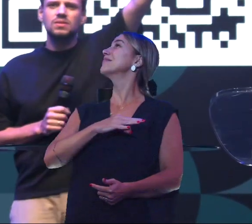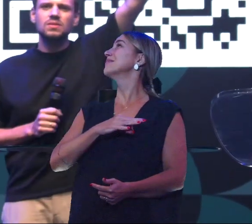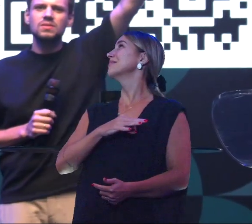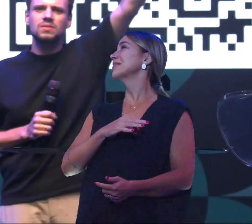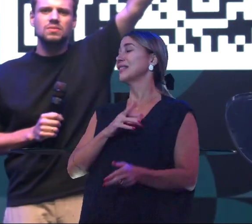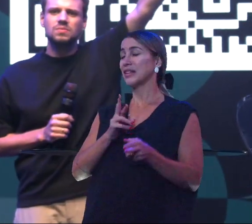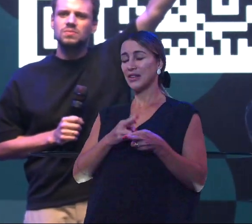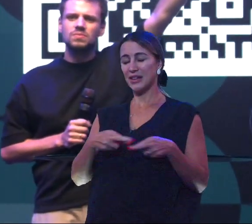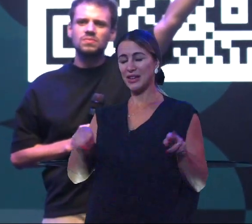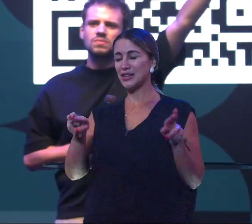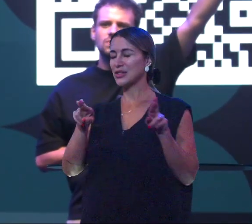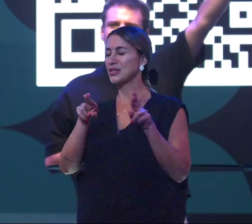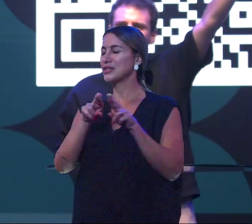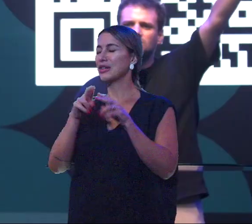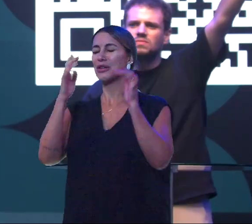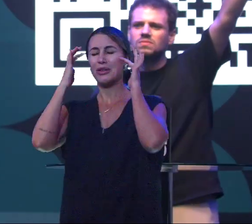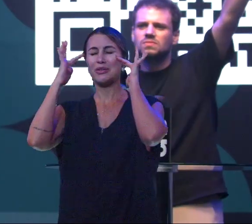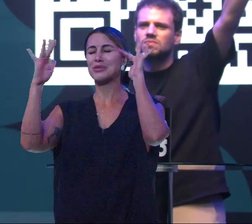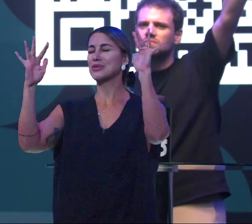Restaura, Deus, agora os sonhos.